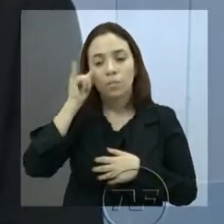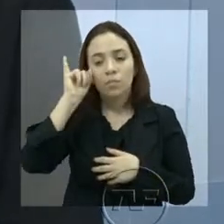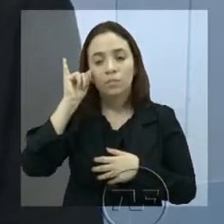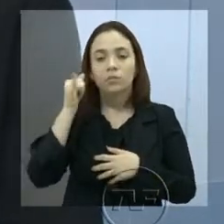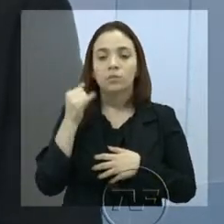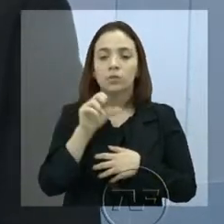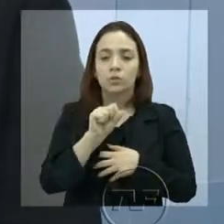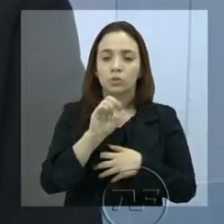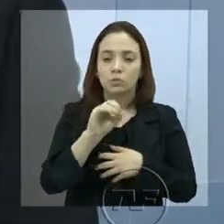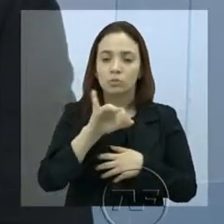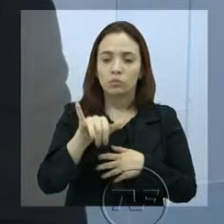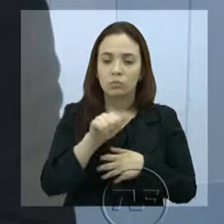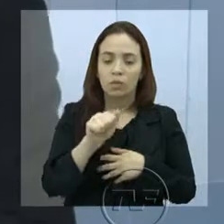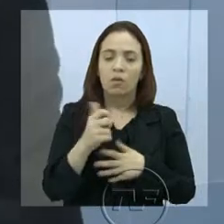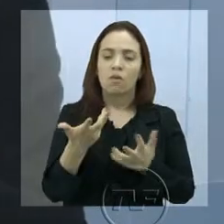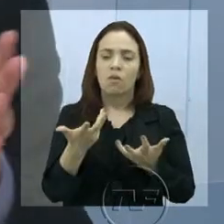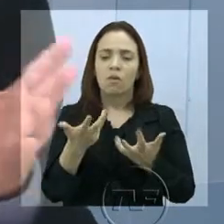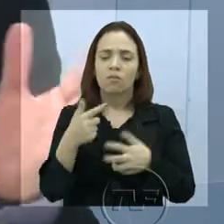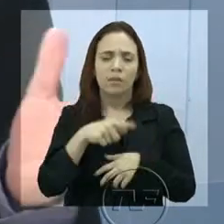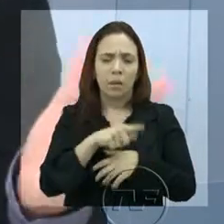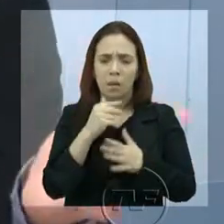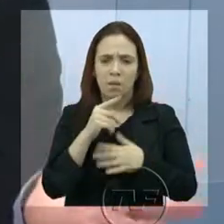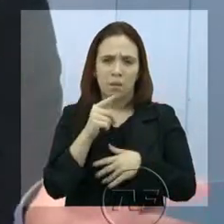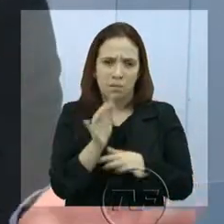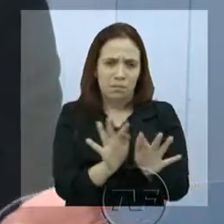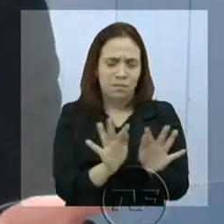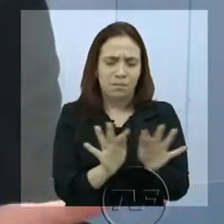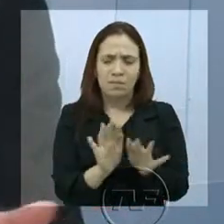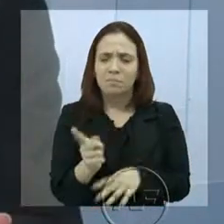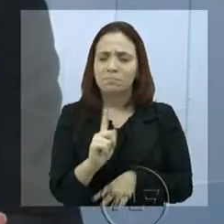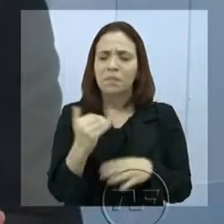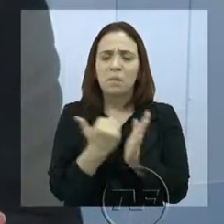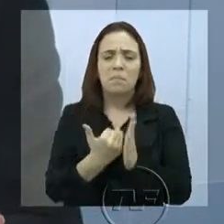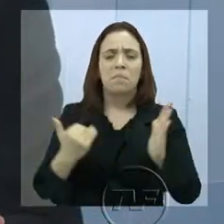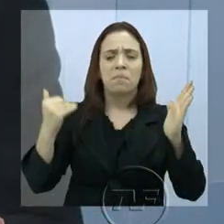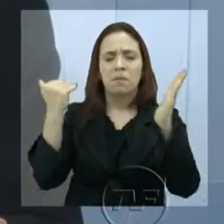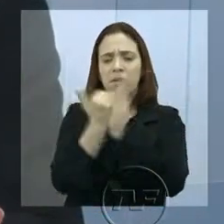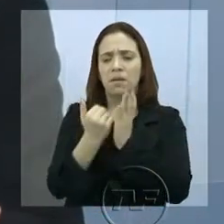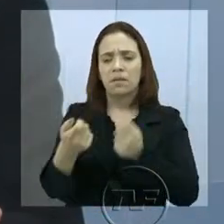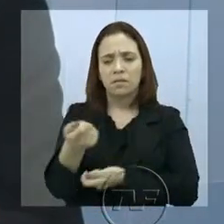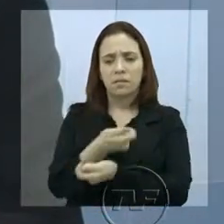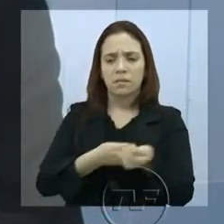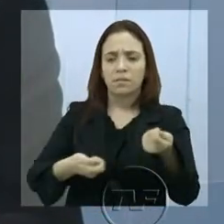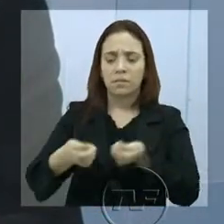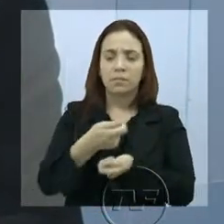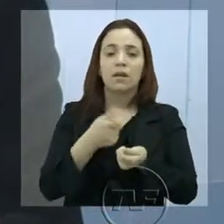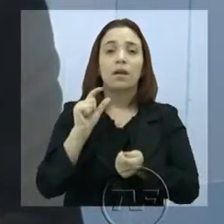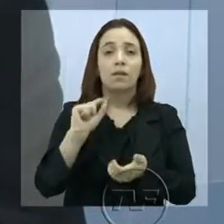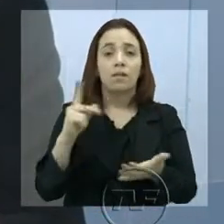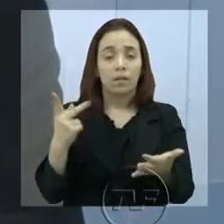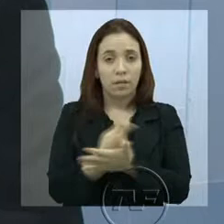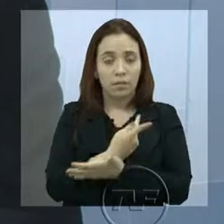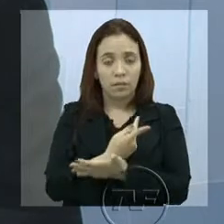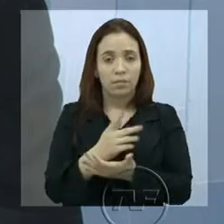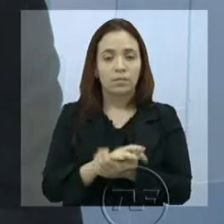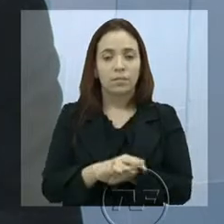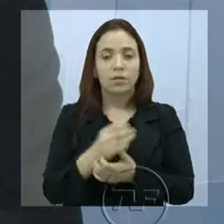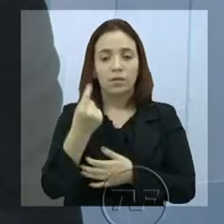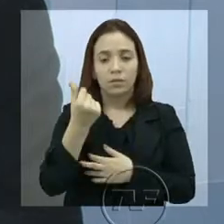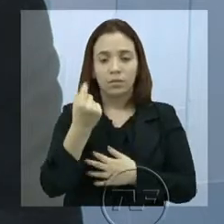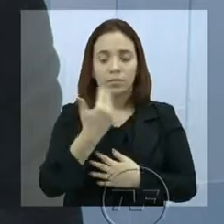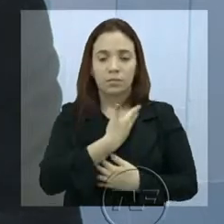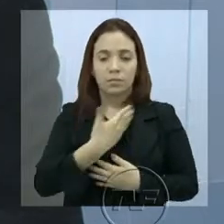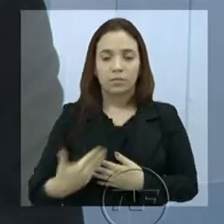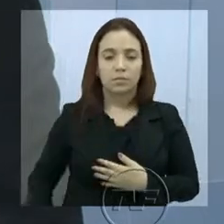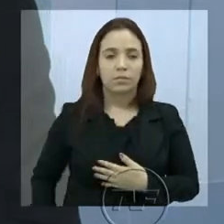produção de soja. Não, a coisa é muito mais, a economia é muito mais complexa. Então, o que acontece? O dinheiro público